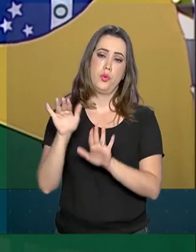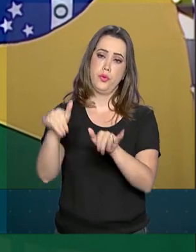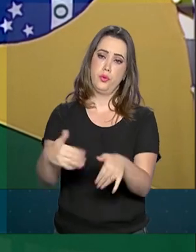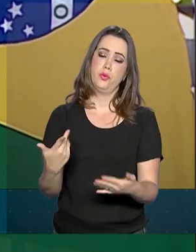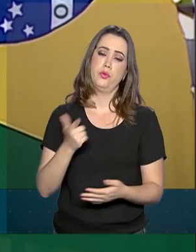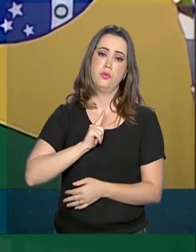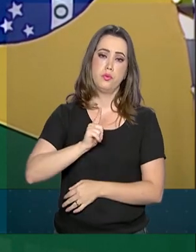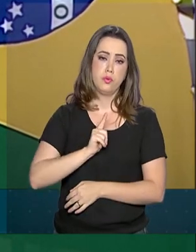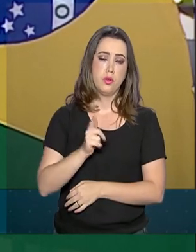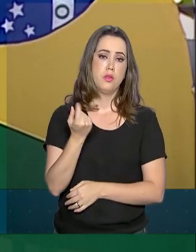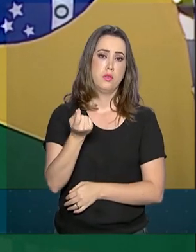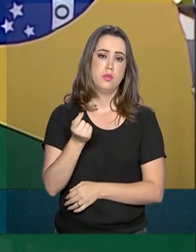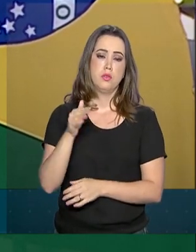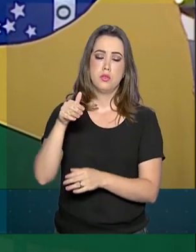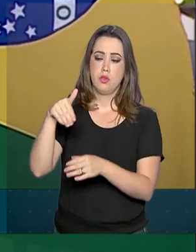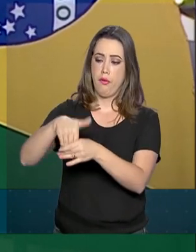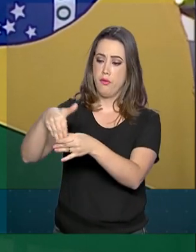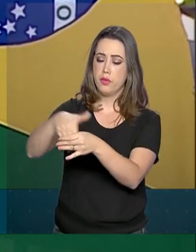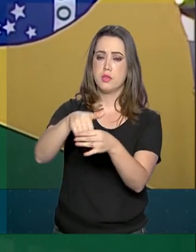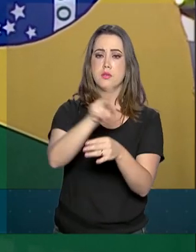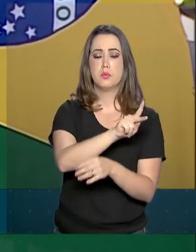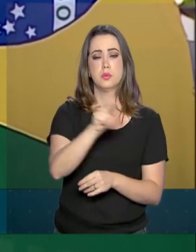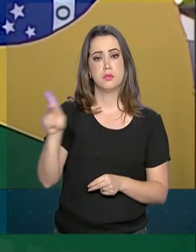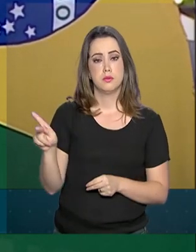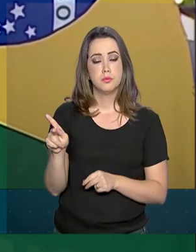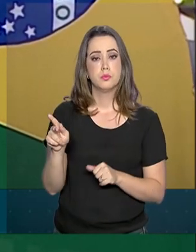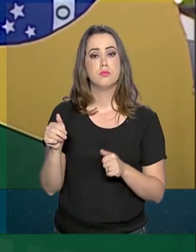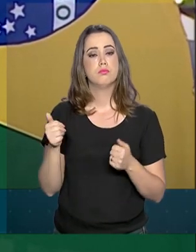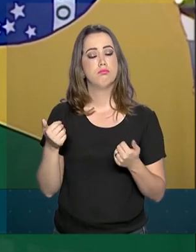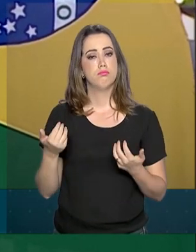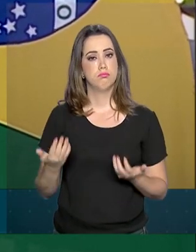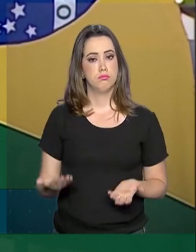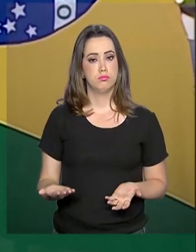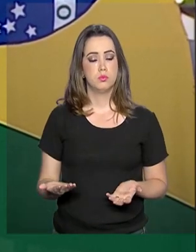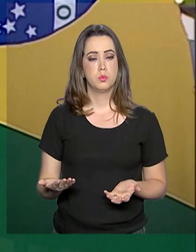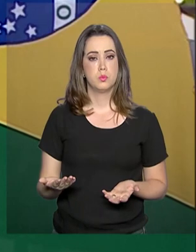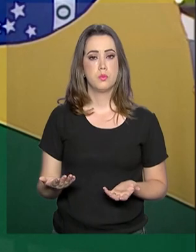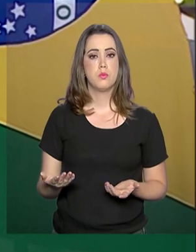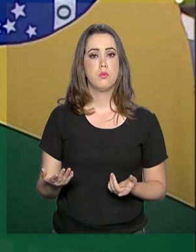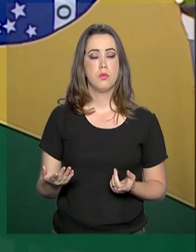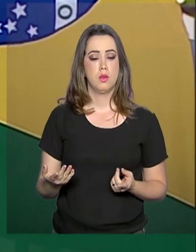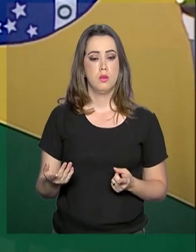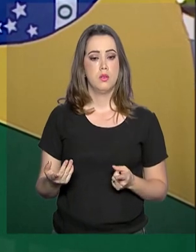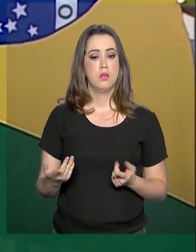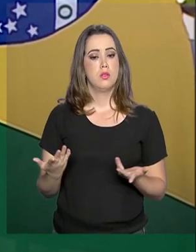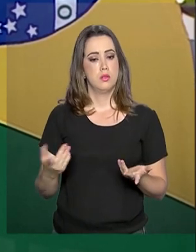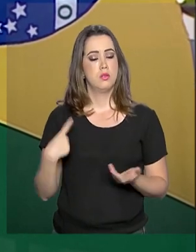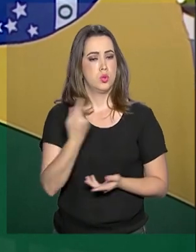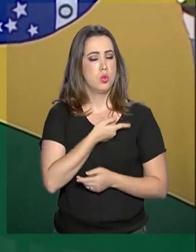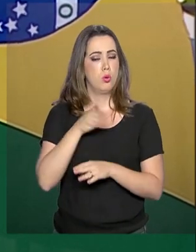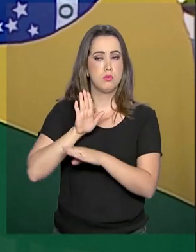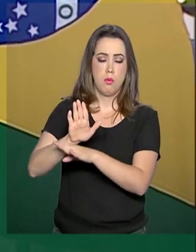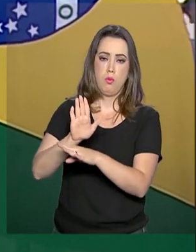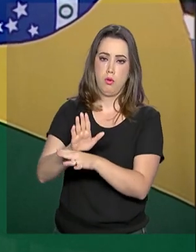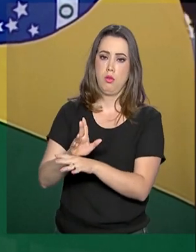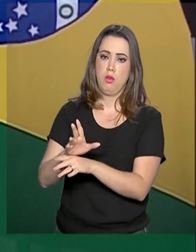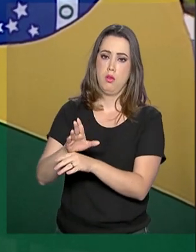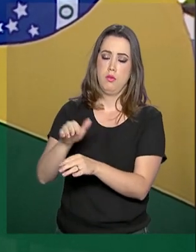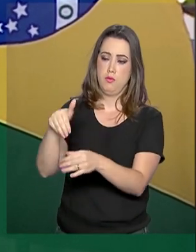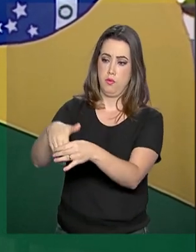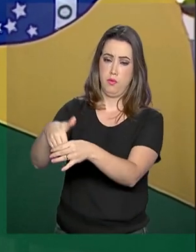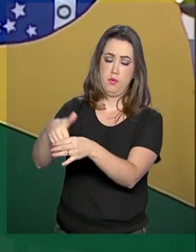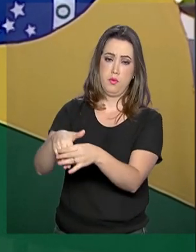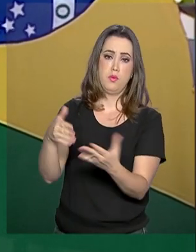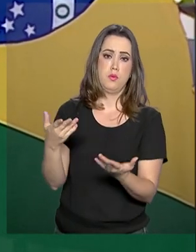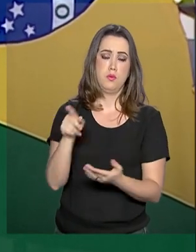haverá eleições presidenciais é claro que vamos apoiar a